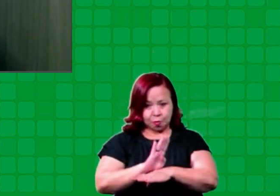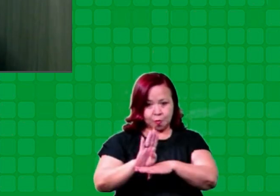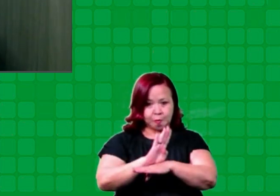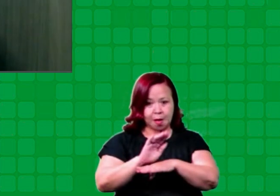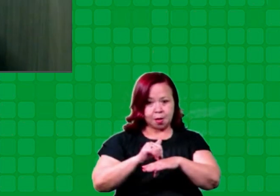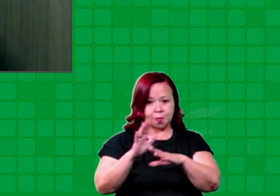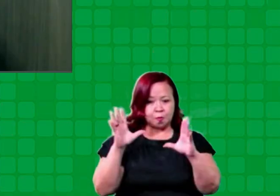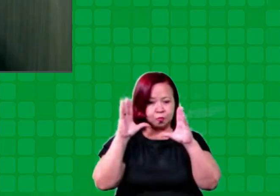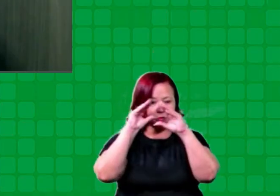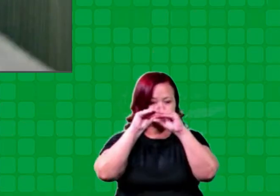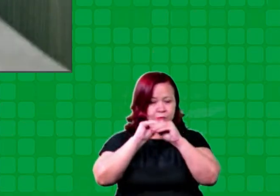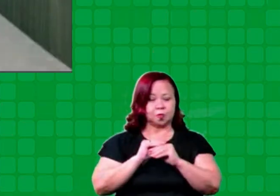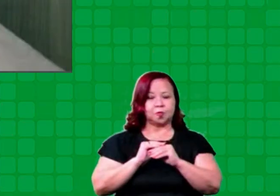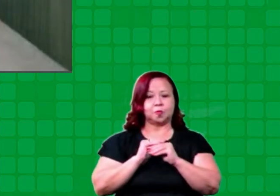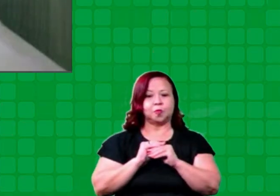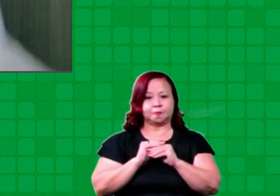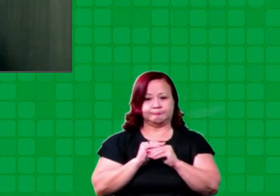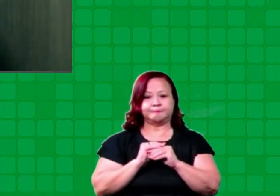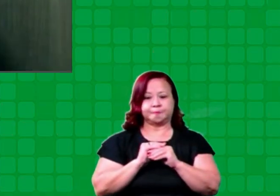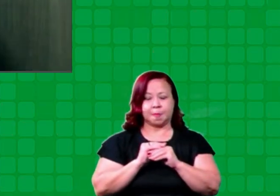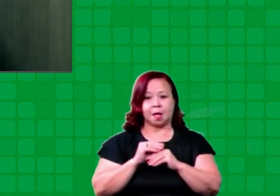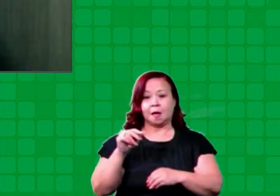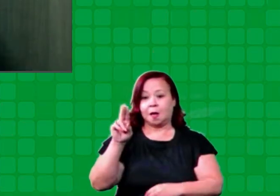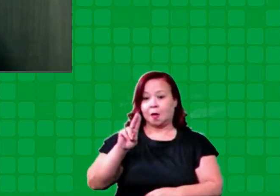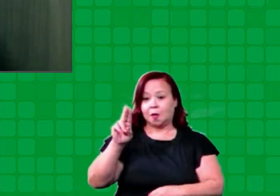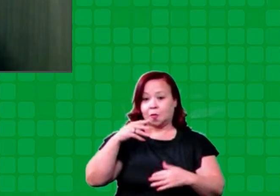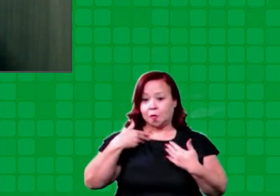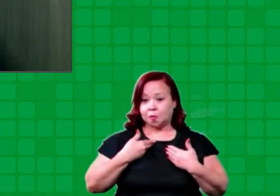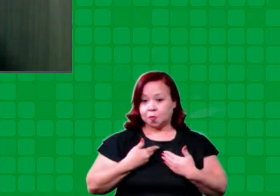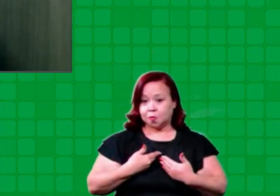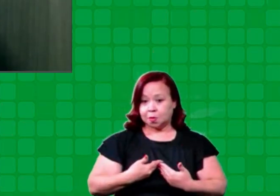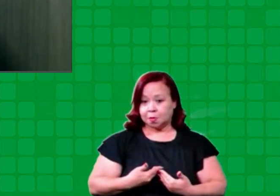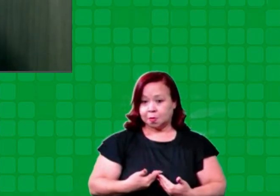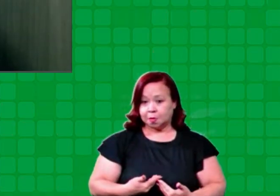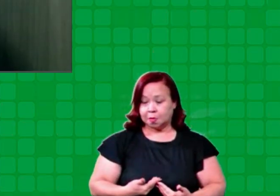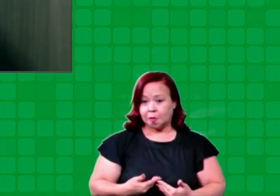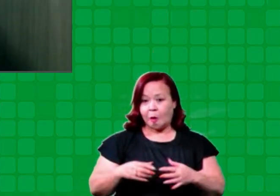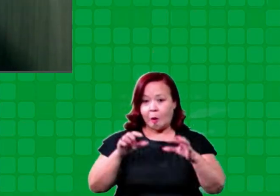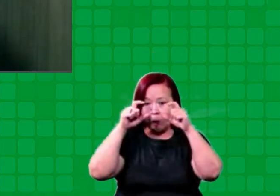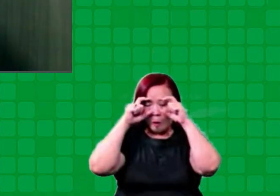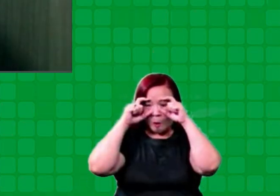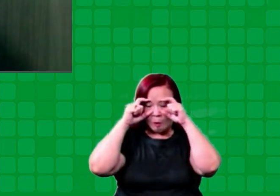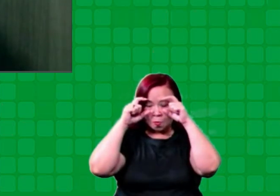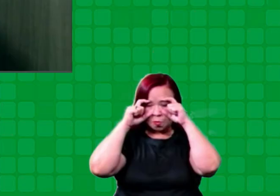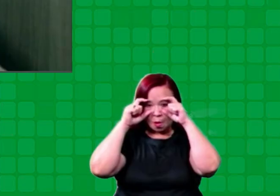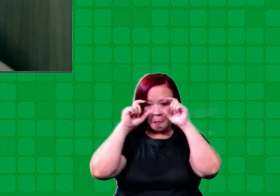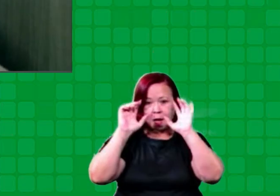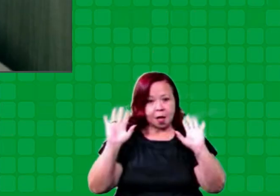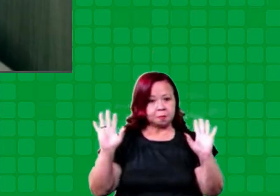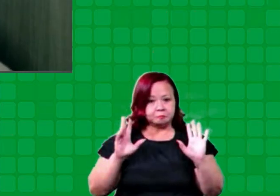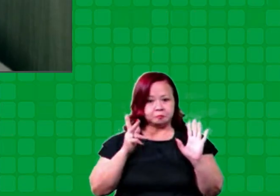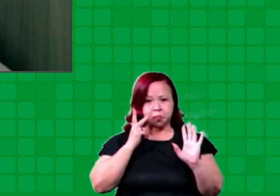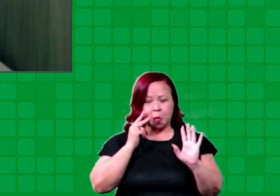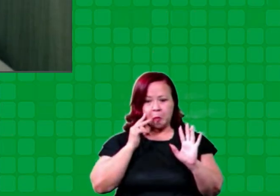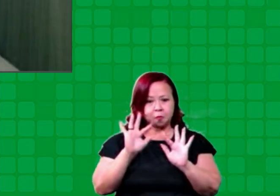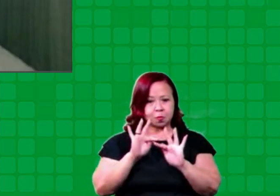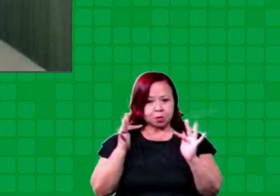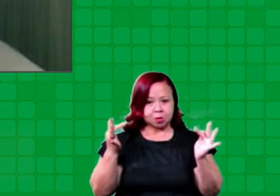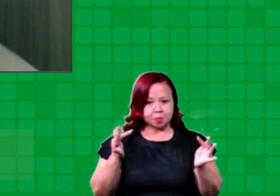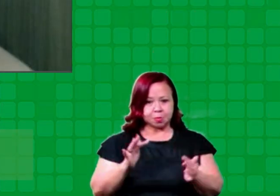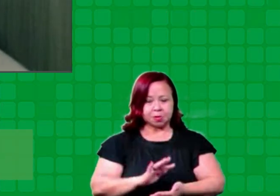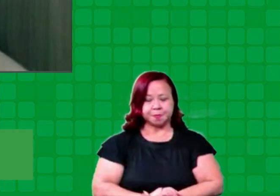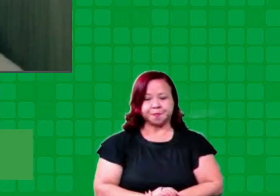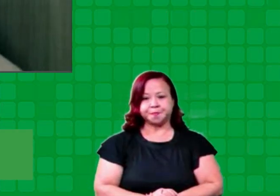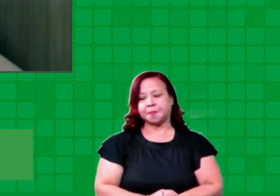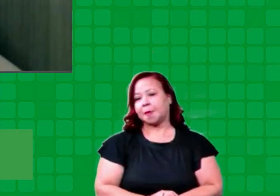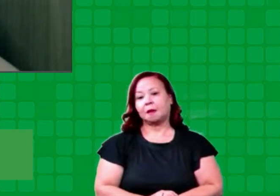escuro, e estou usando um óculos também sem aro. Eu acho que é isso.